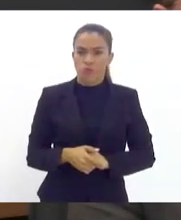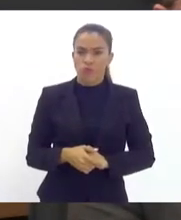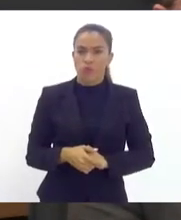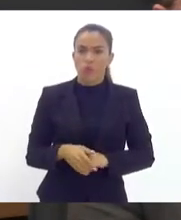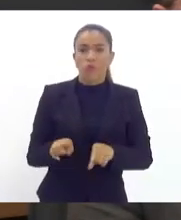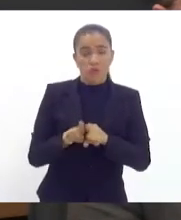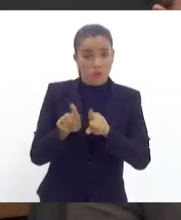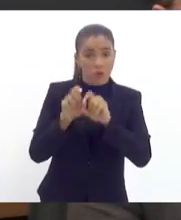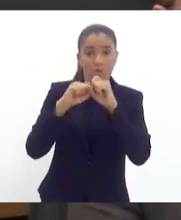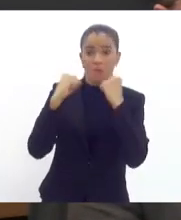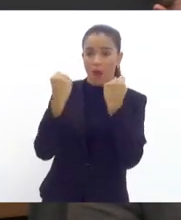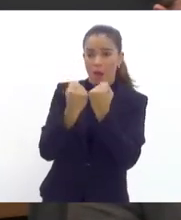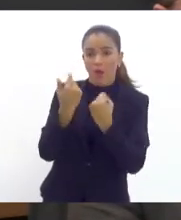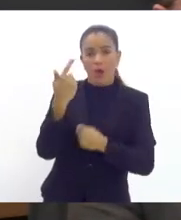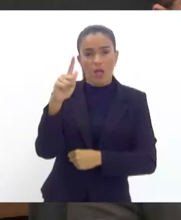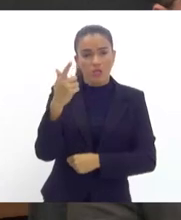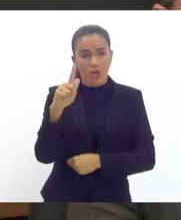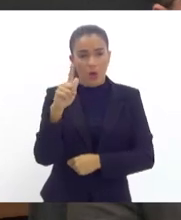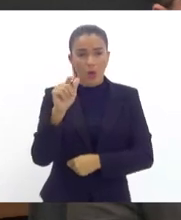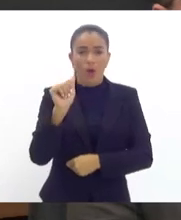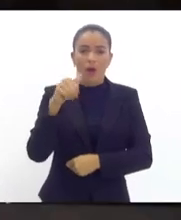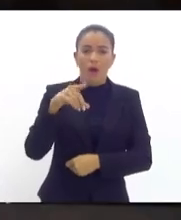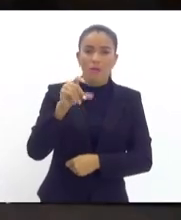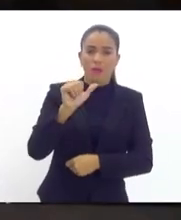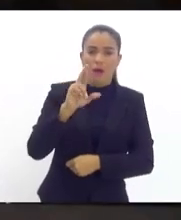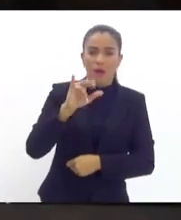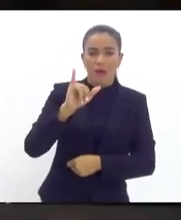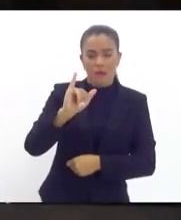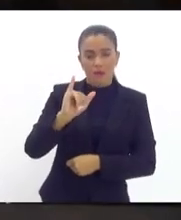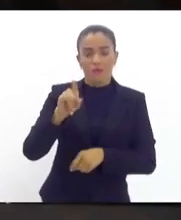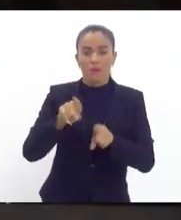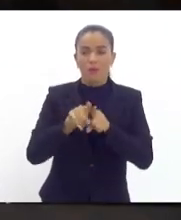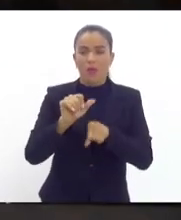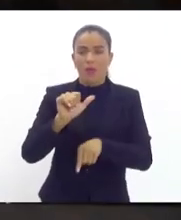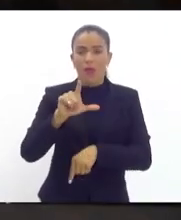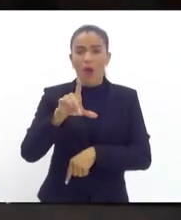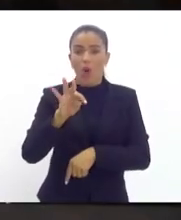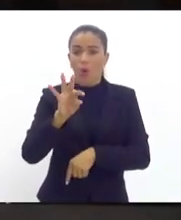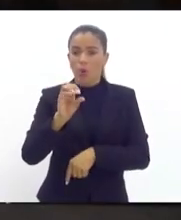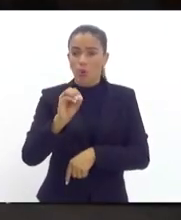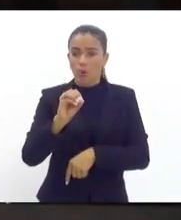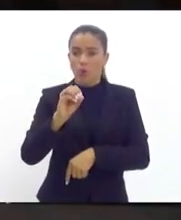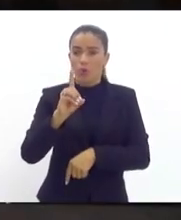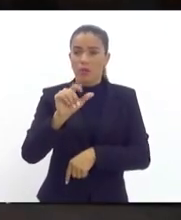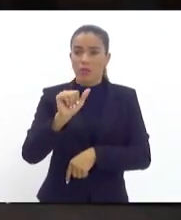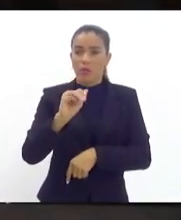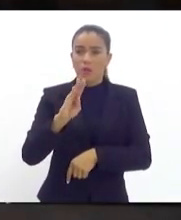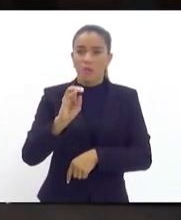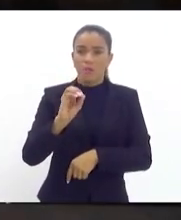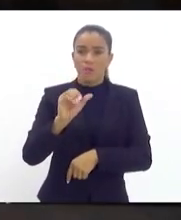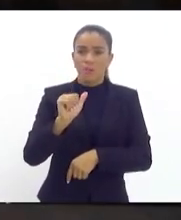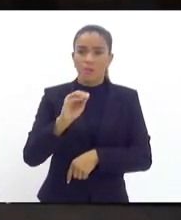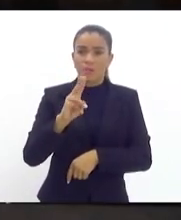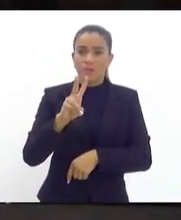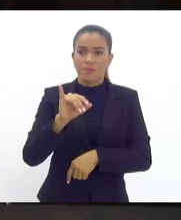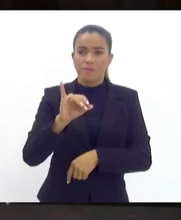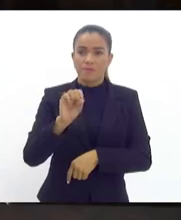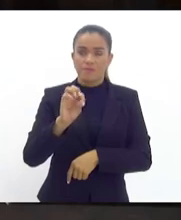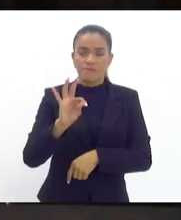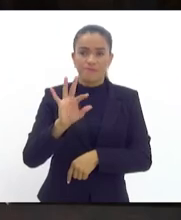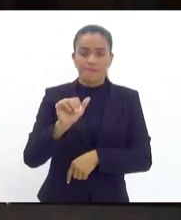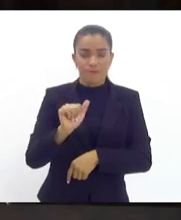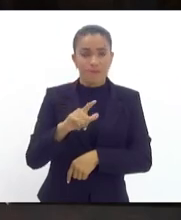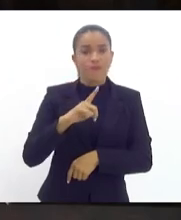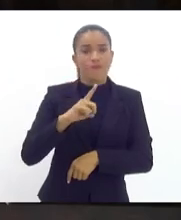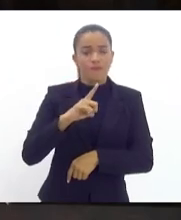incluindo Maracanã Grajaú Vila Isabel Andaraí o alvo da Boa Vista sobre o Alto da Boa Vista é importante também comunicar que chegou a demanda